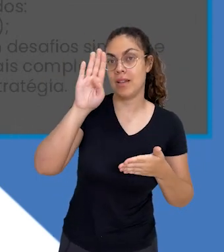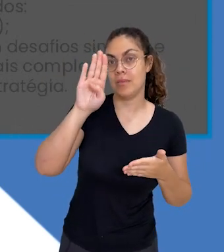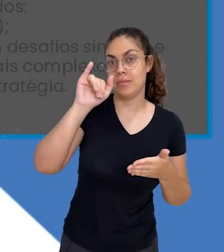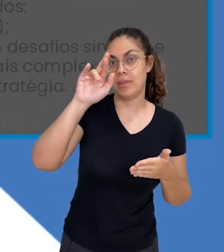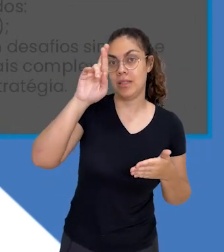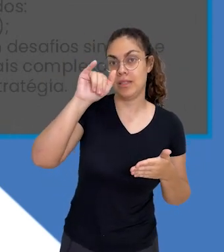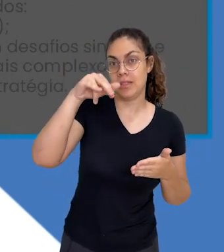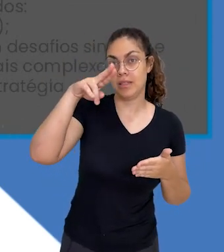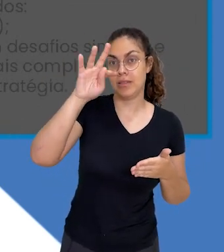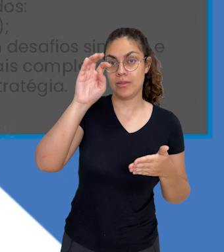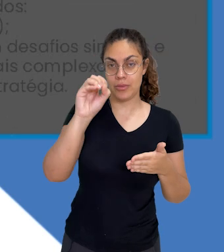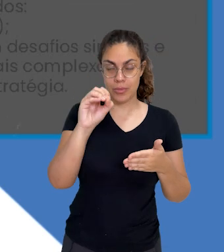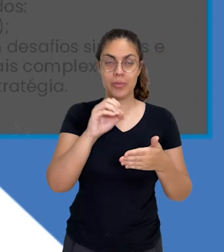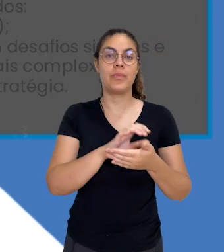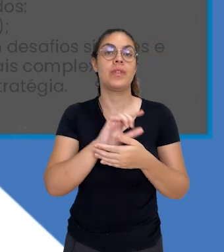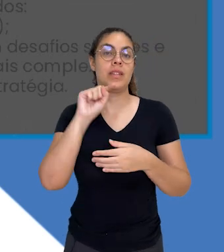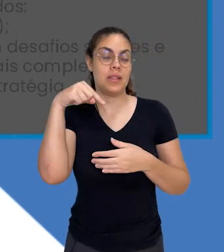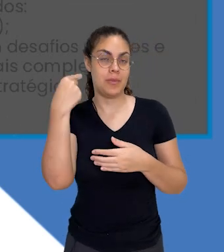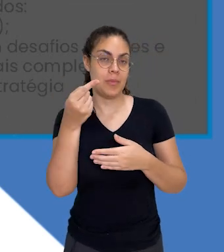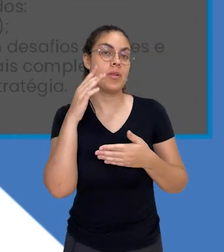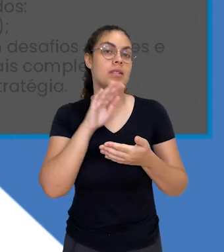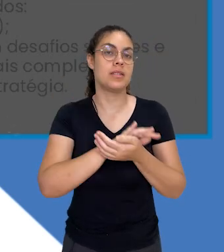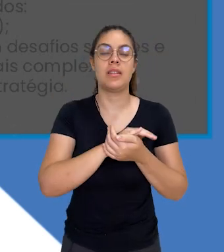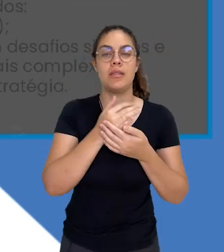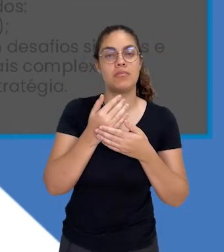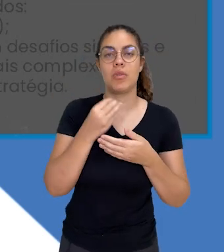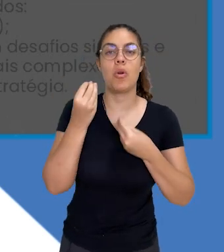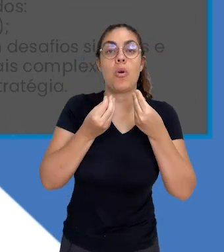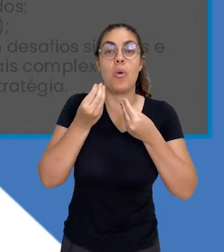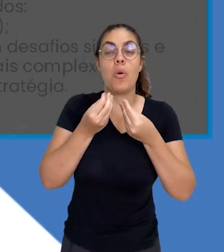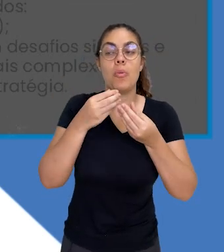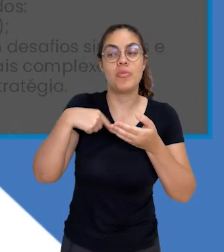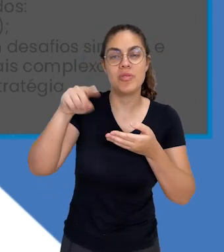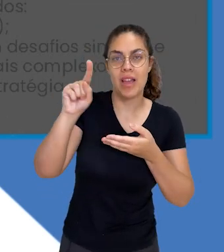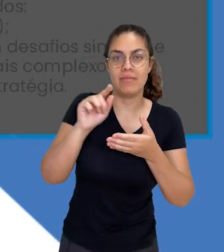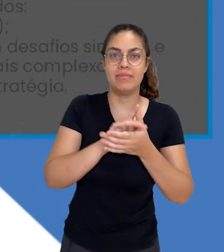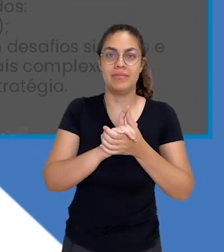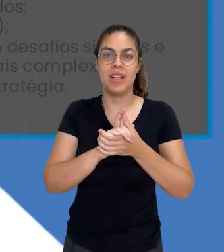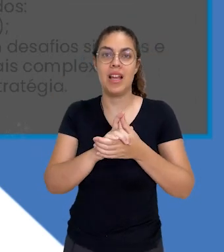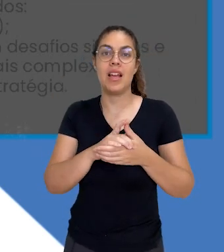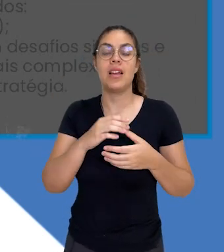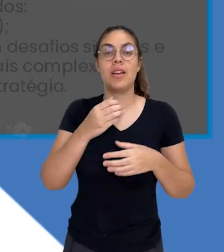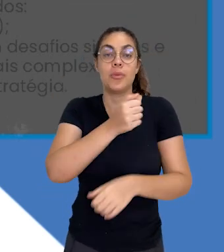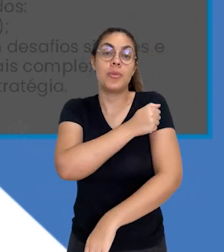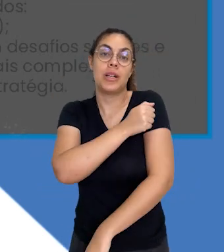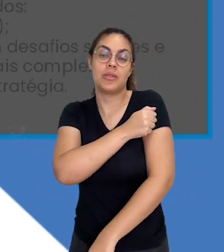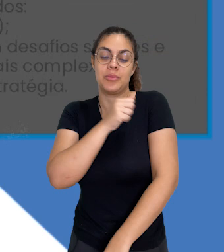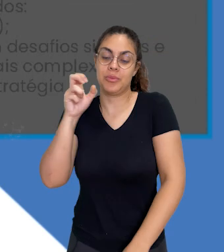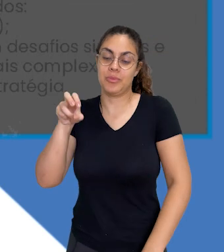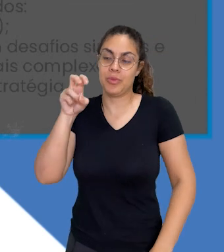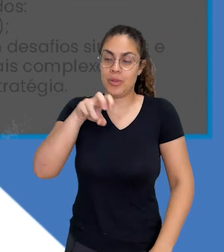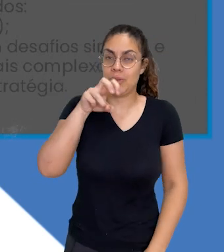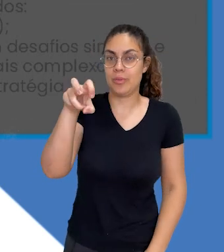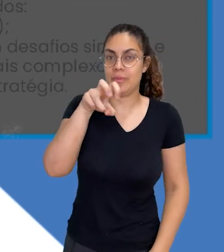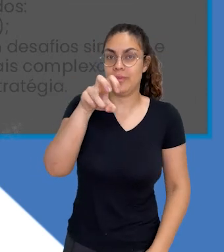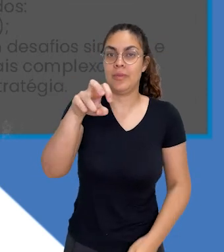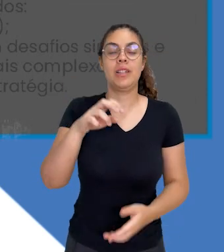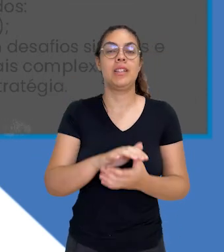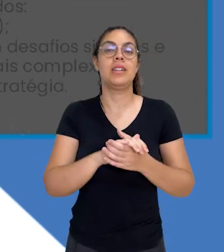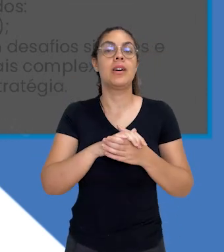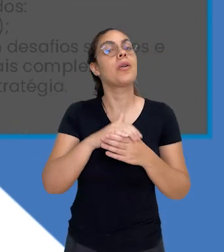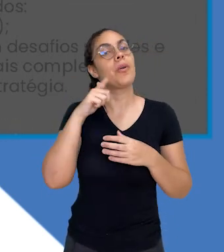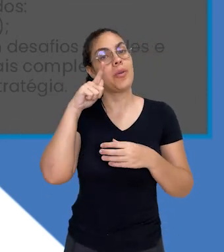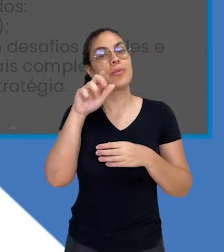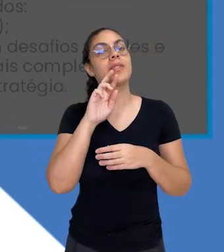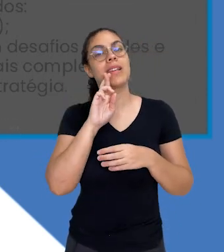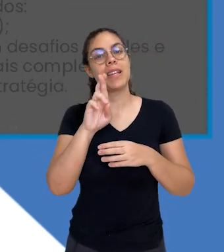e o outro é o ponto de saída preferimos um conjunto de comandos para que o estudante mova-se pelo labirinto e cumpra o desafio que